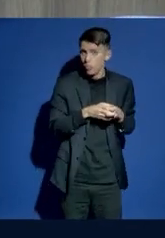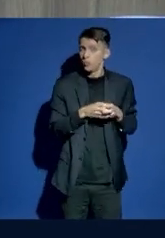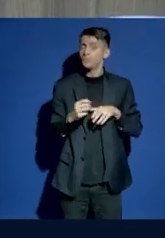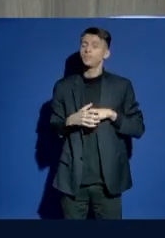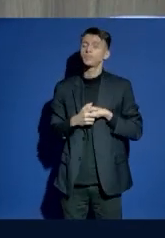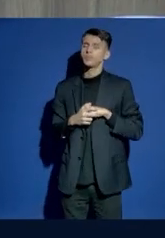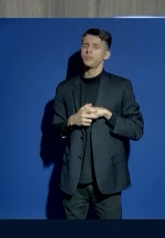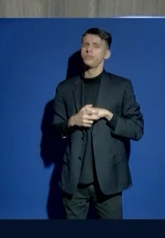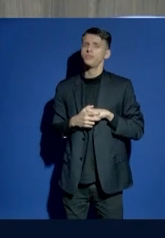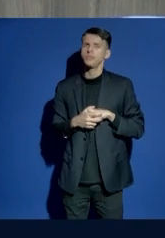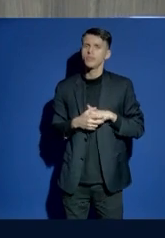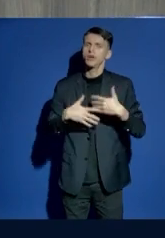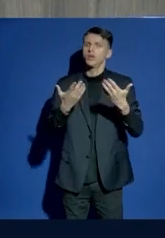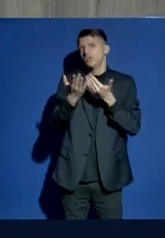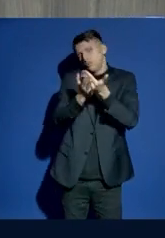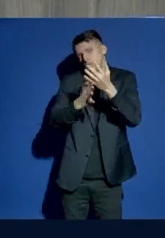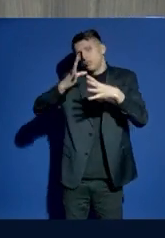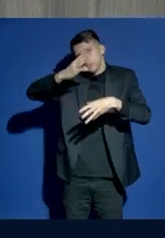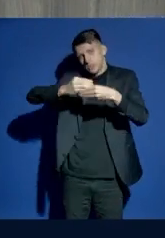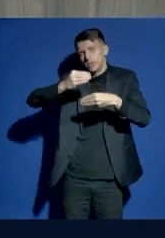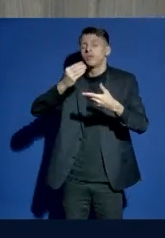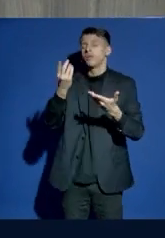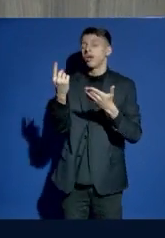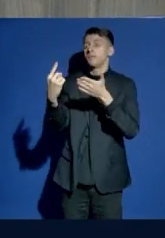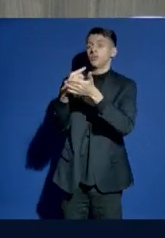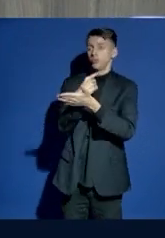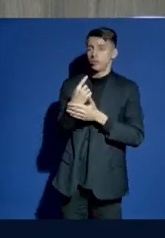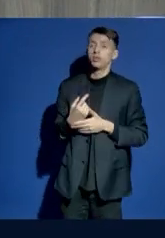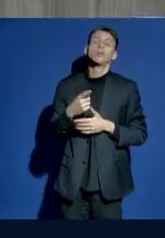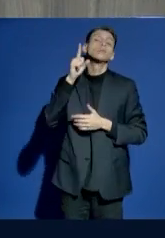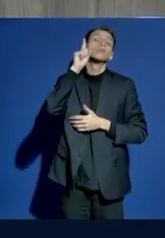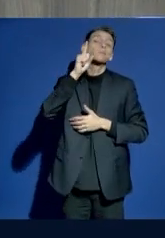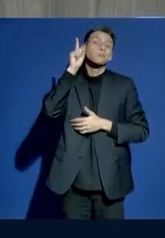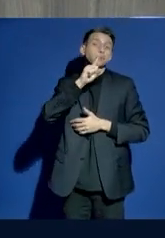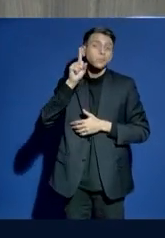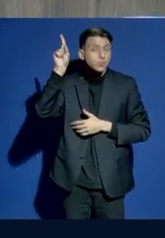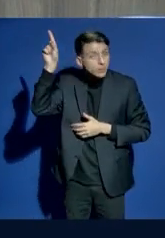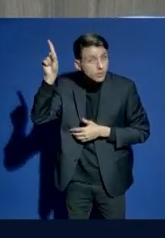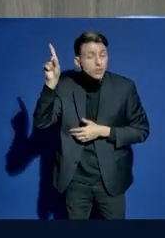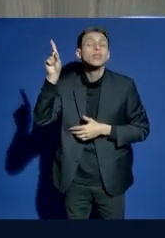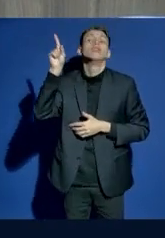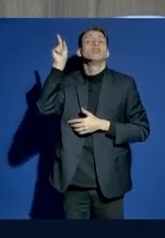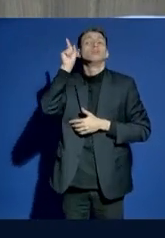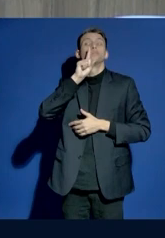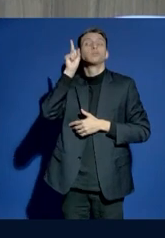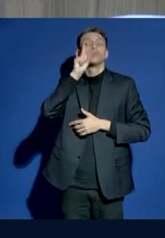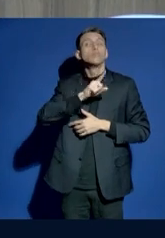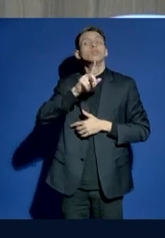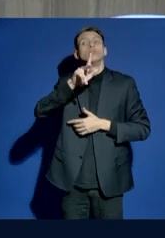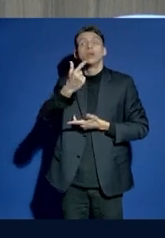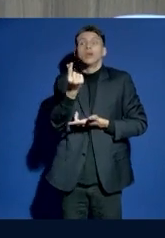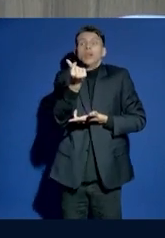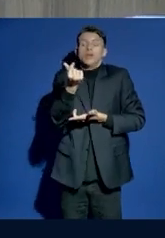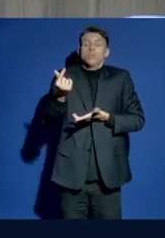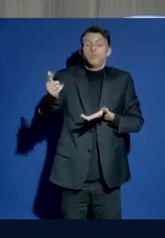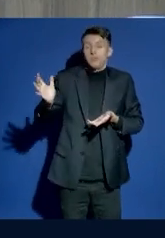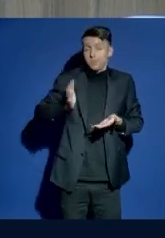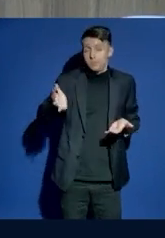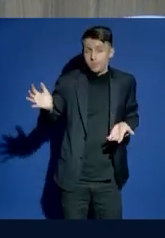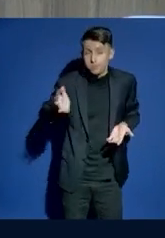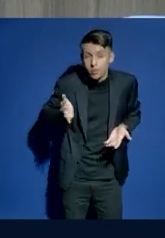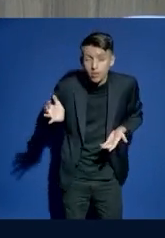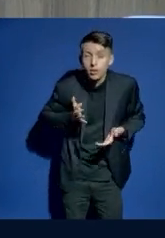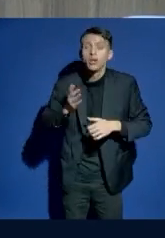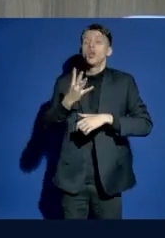que complementando aqui da pergunta anterior, os Estados Unidos está botando de dinheiro